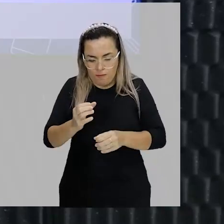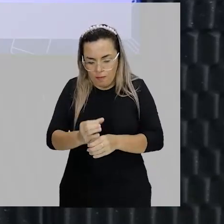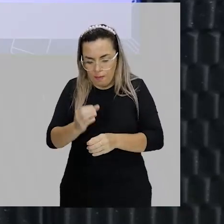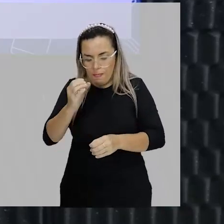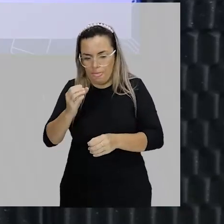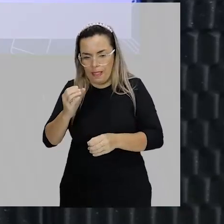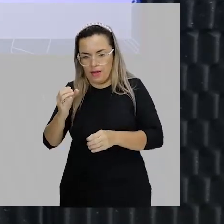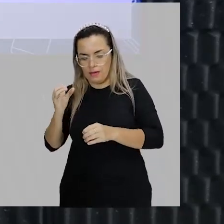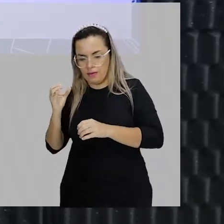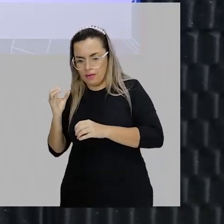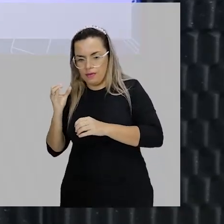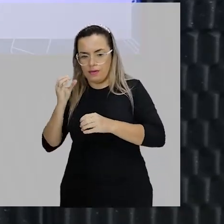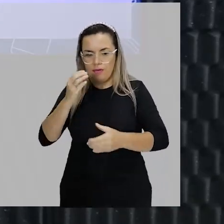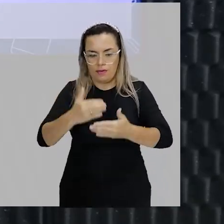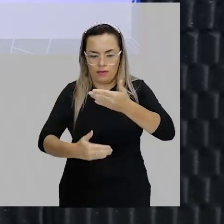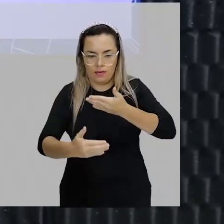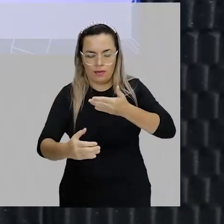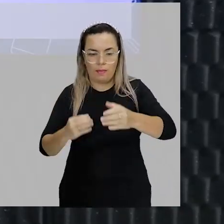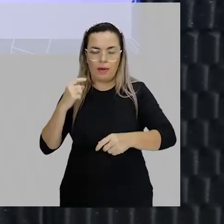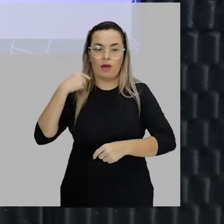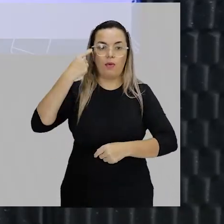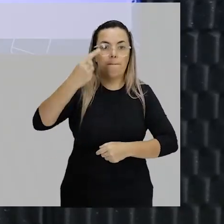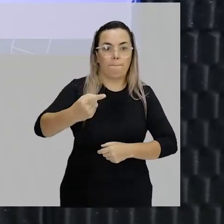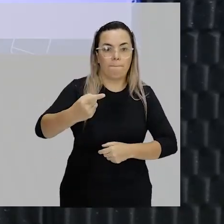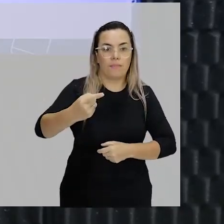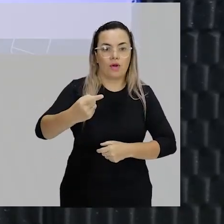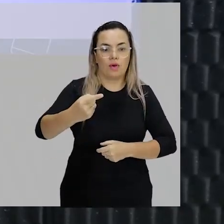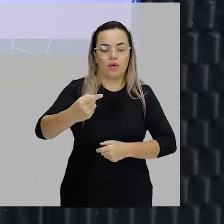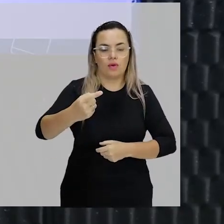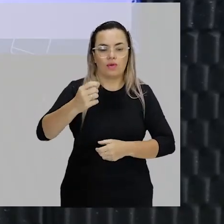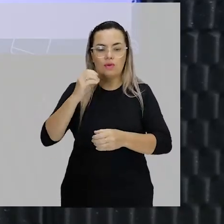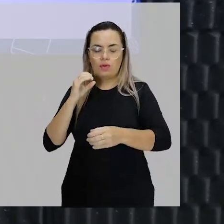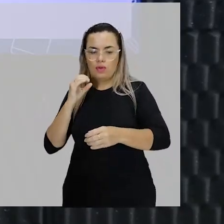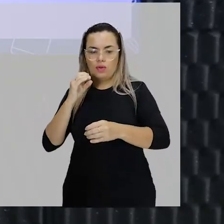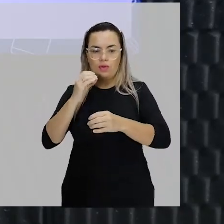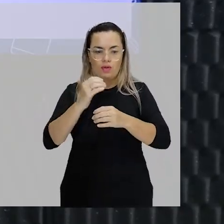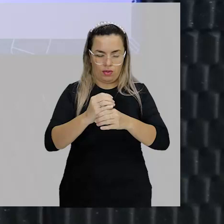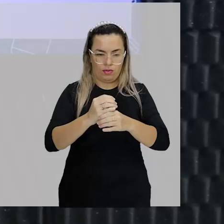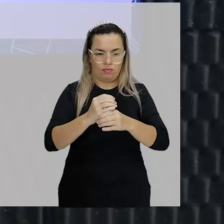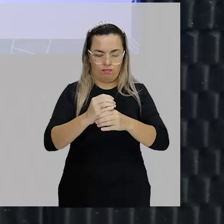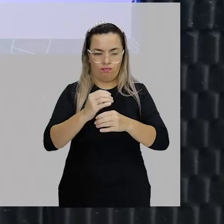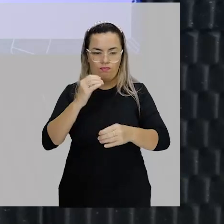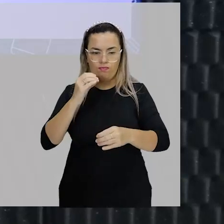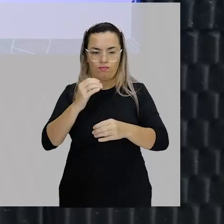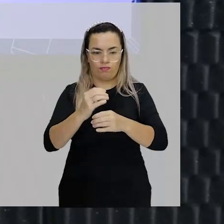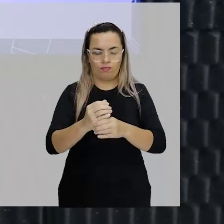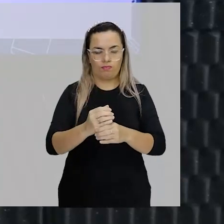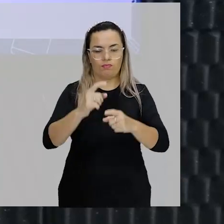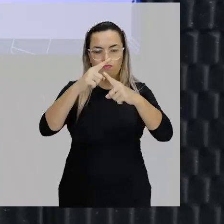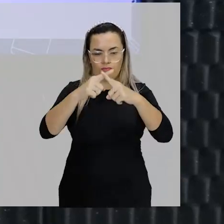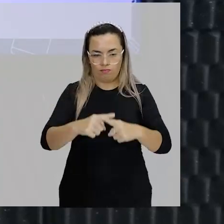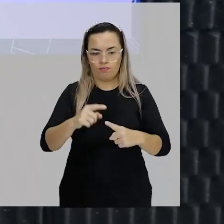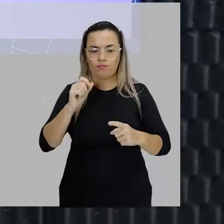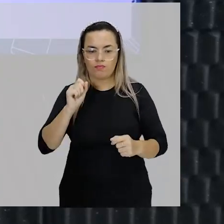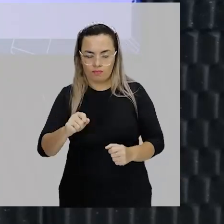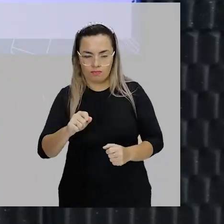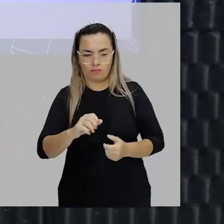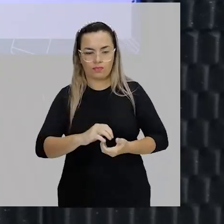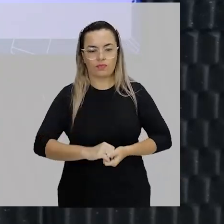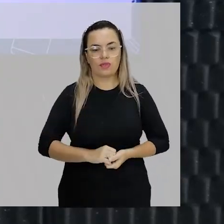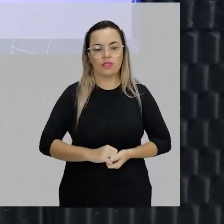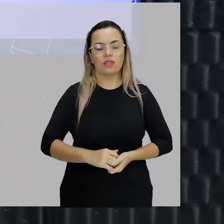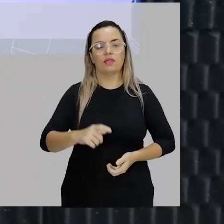bastão para o seu companheiro de equipe. Temos o revezamento 4x400. Mais uma vez,